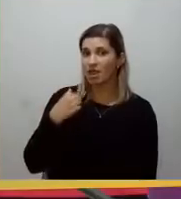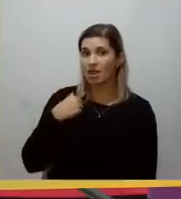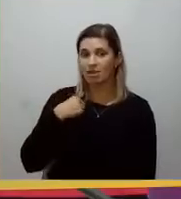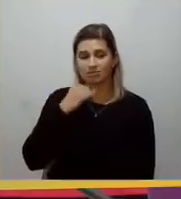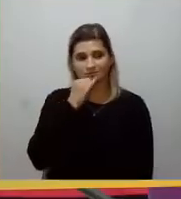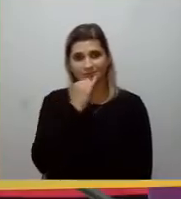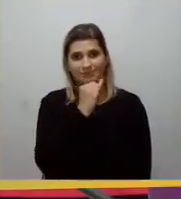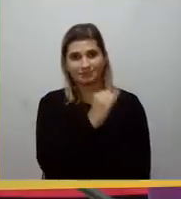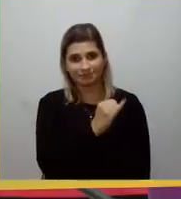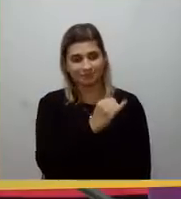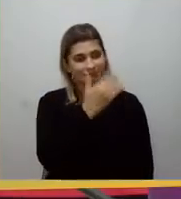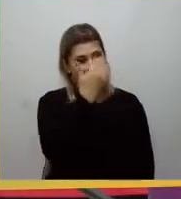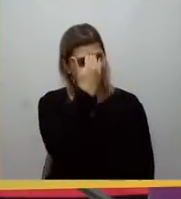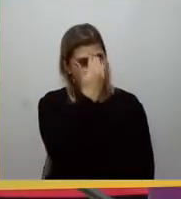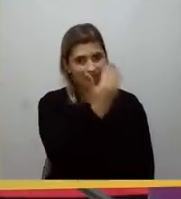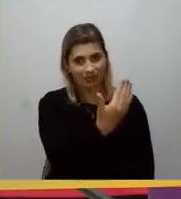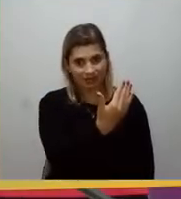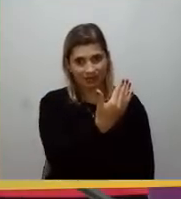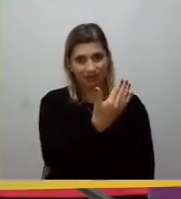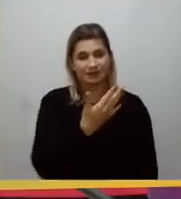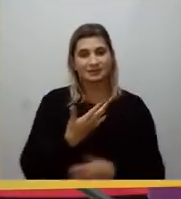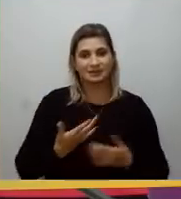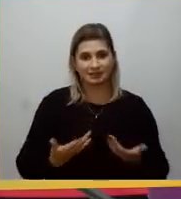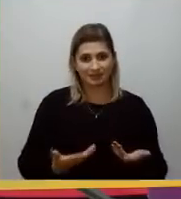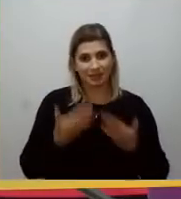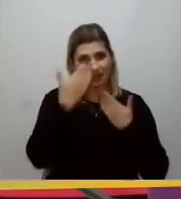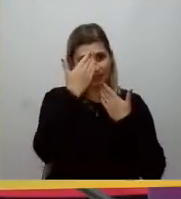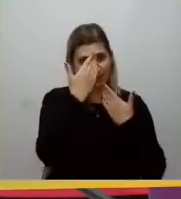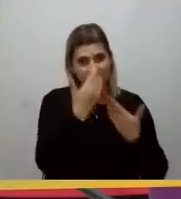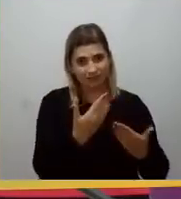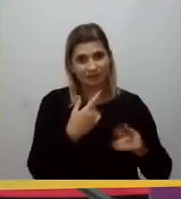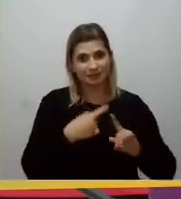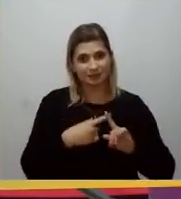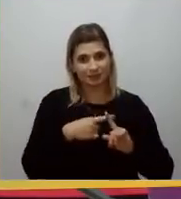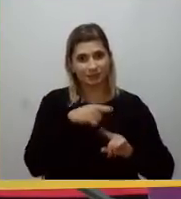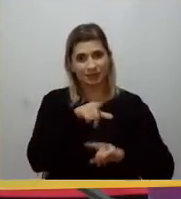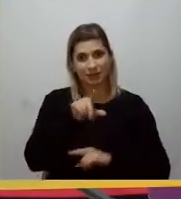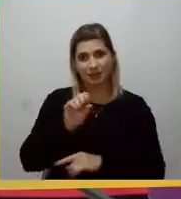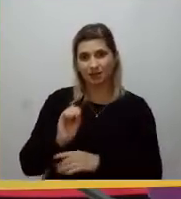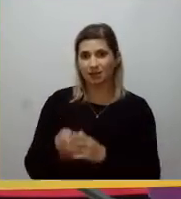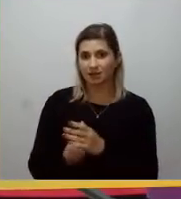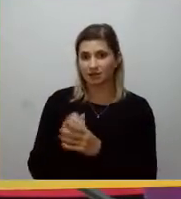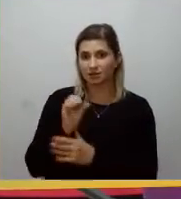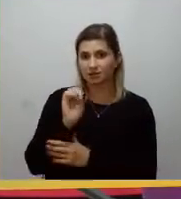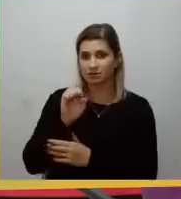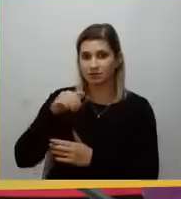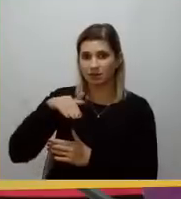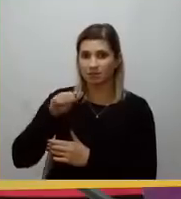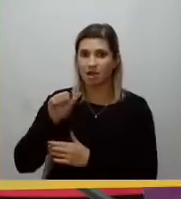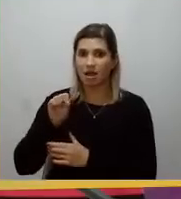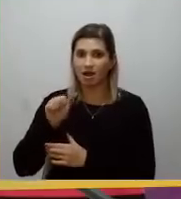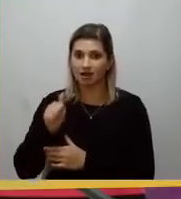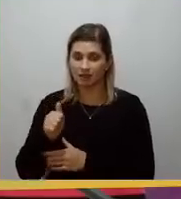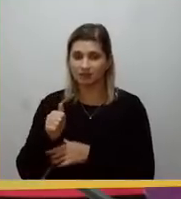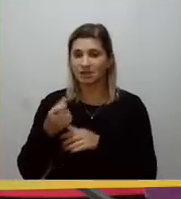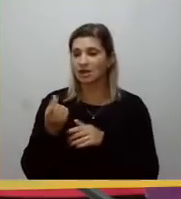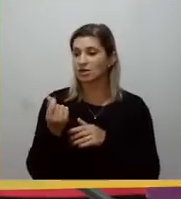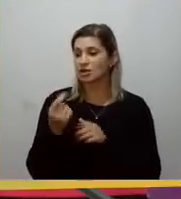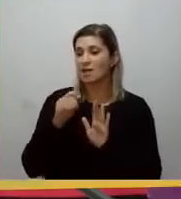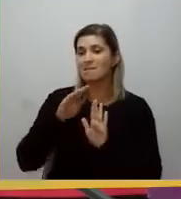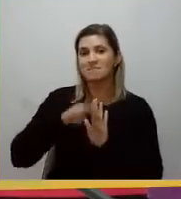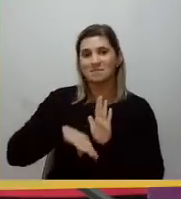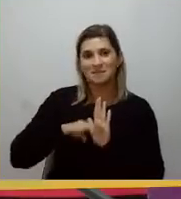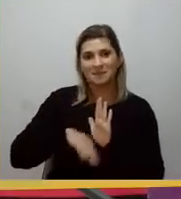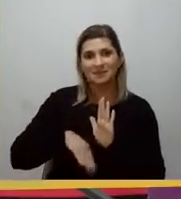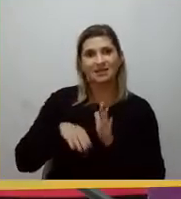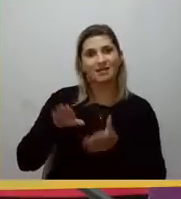recado e lhe agradecer. Agradecer, senhor Raimundo, porque, através da Cemasa, a tarifa de água se tornou mais barata e é